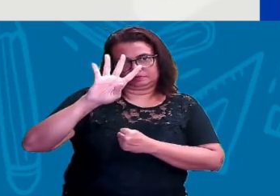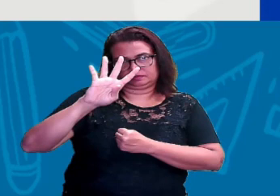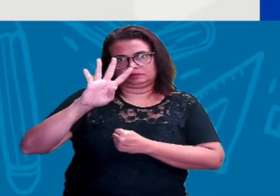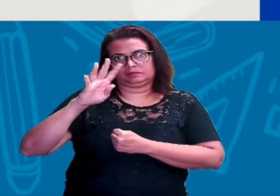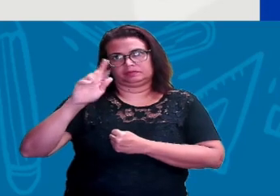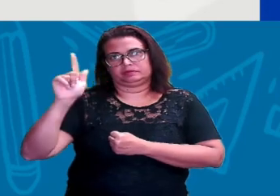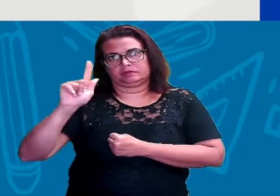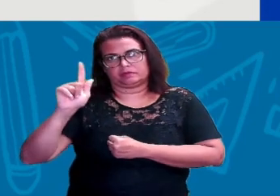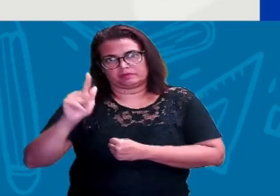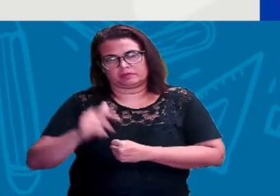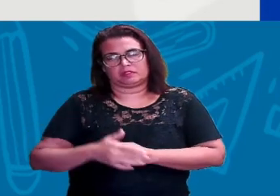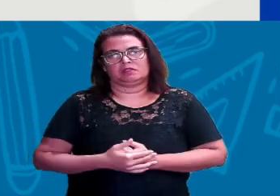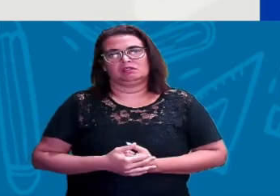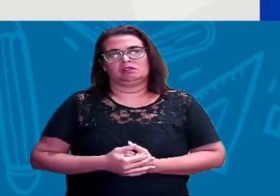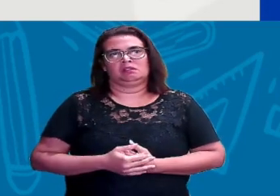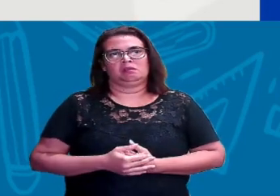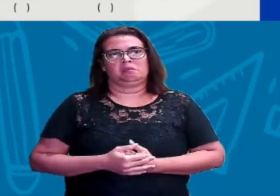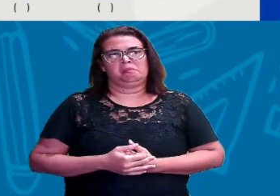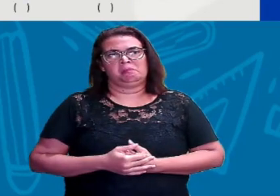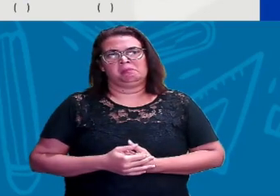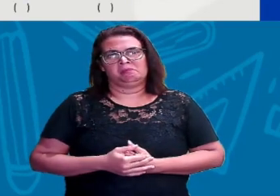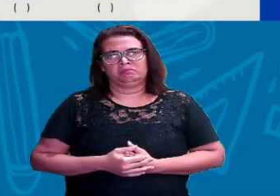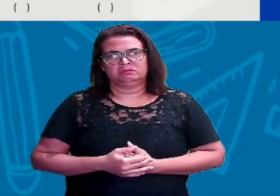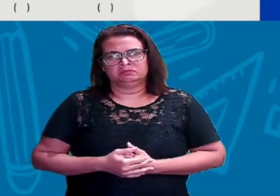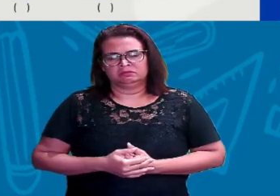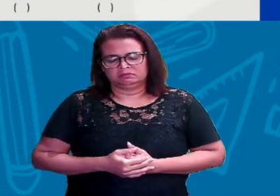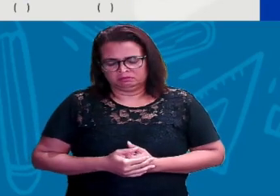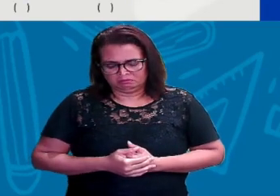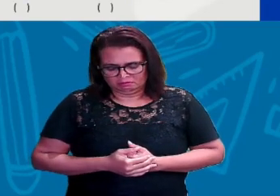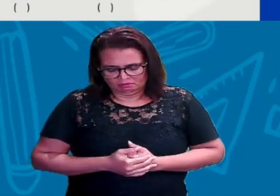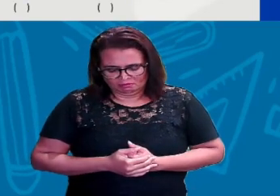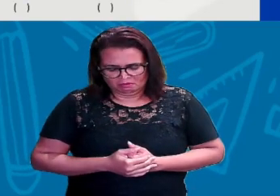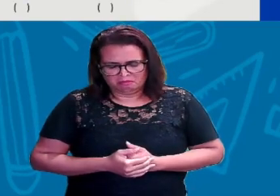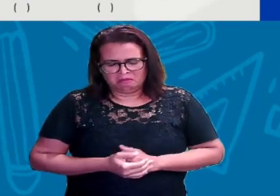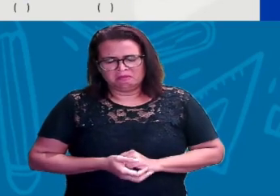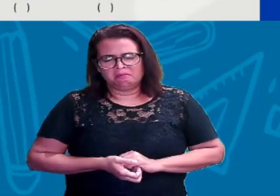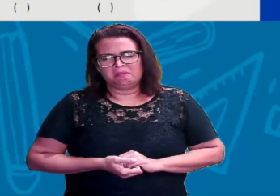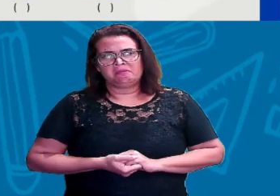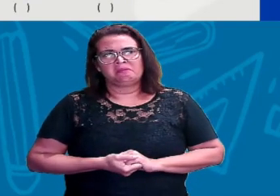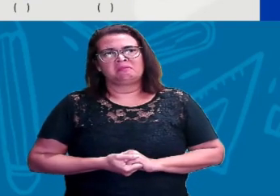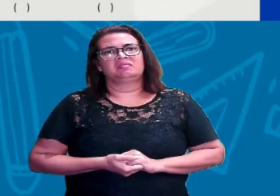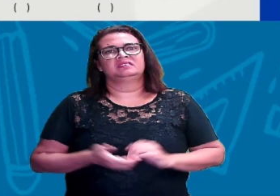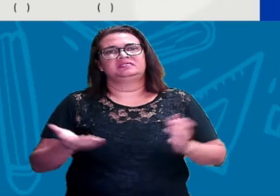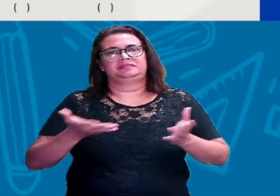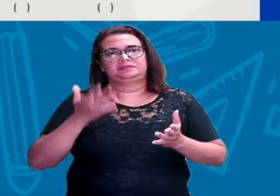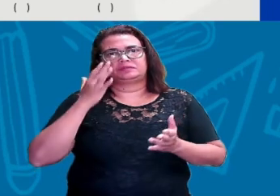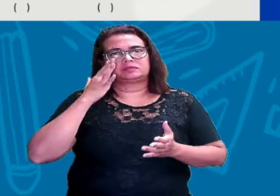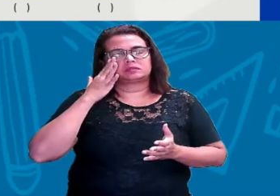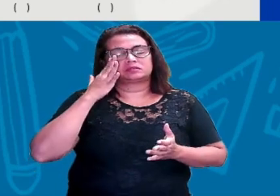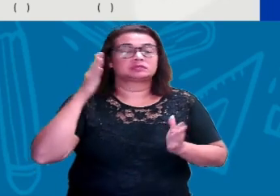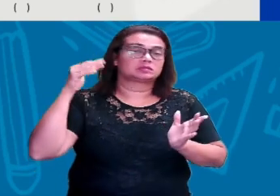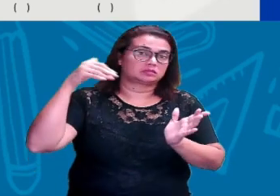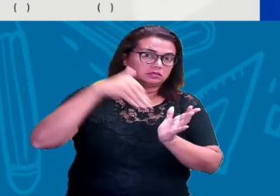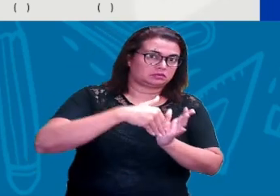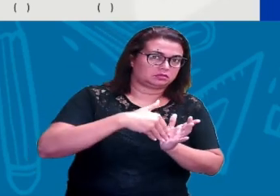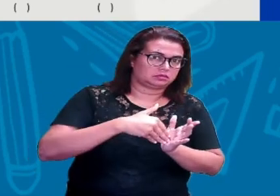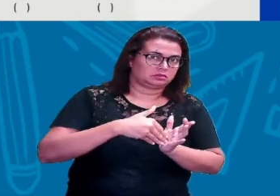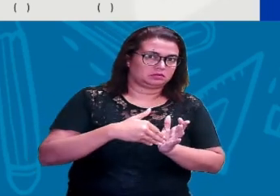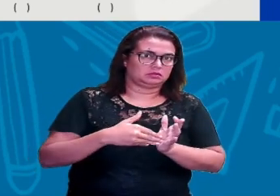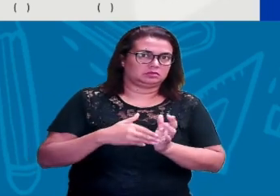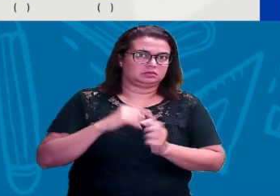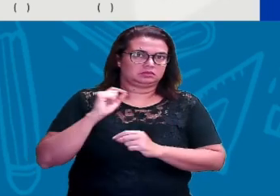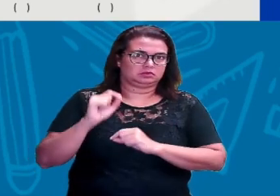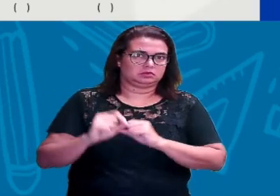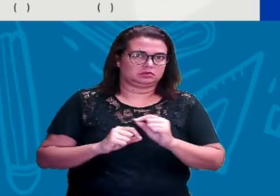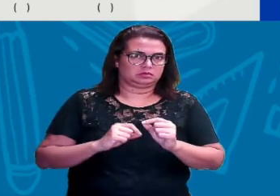gramas. Ok? Deu para entender? Então, vamos seguir para o próximo problema e último problema que a gente trouxe aqui.